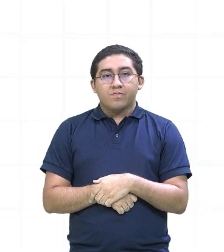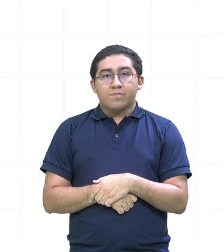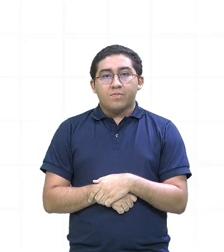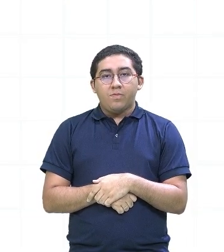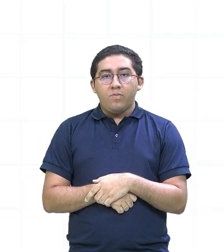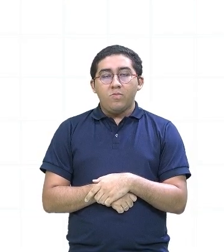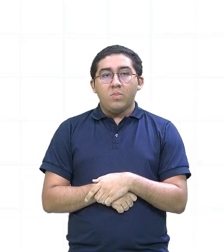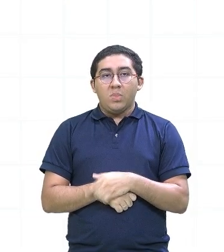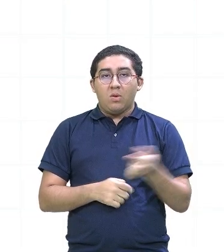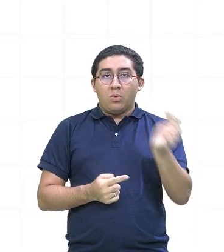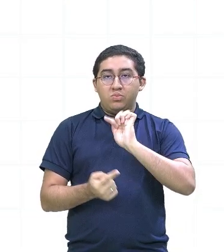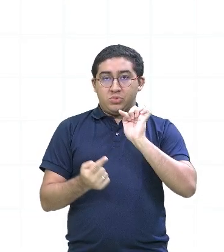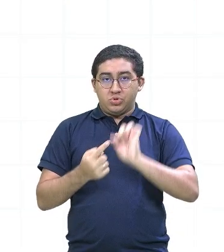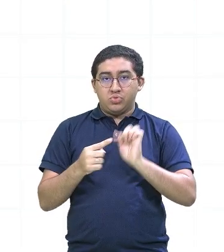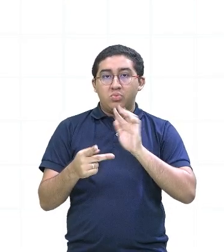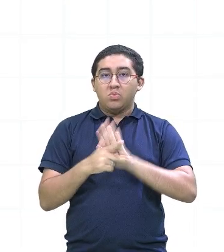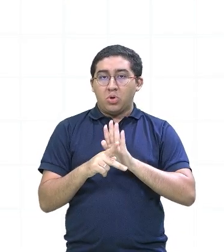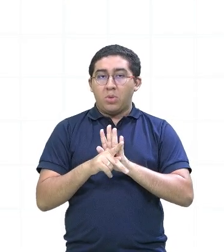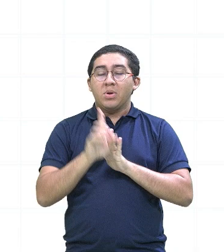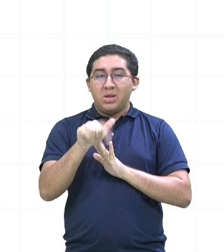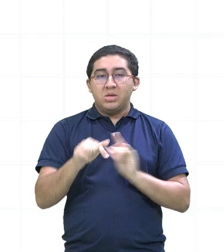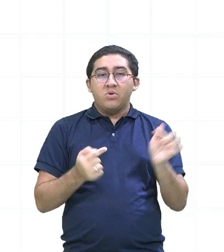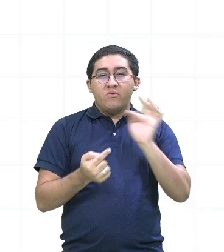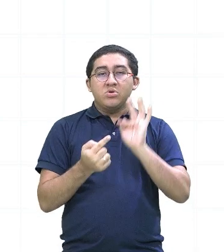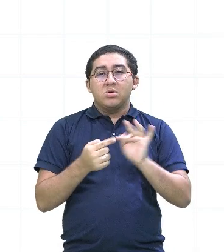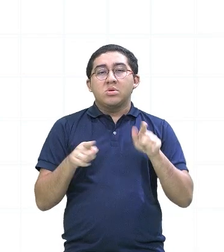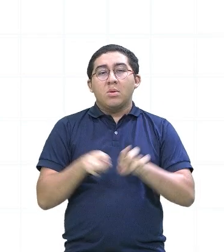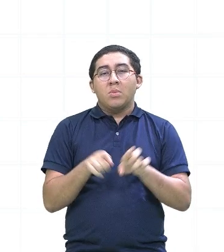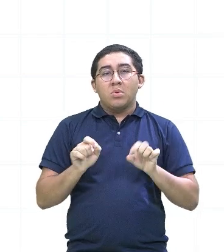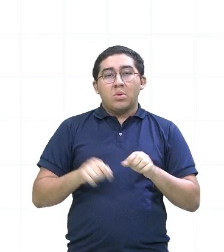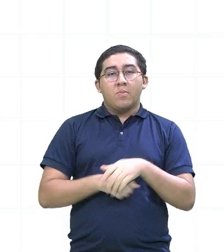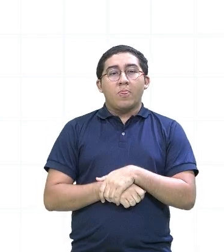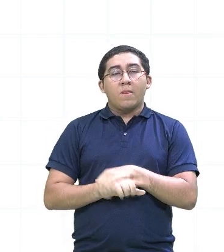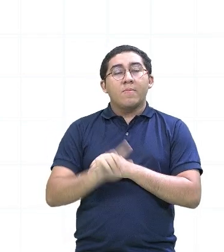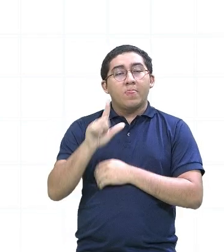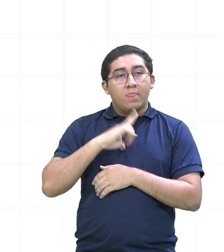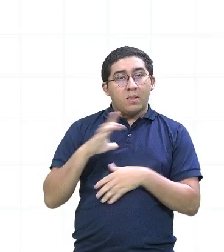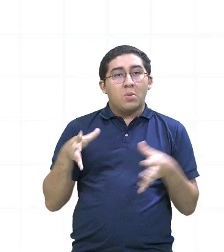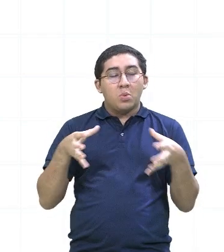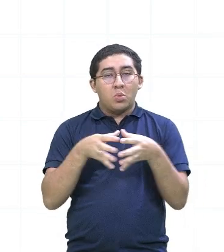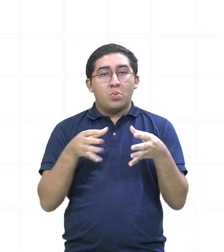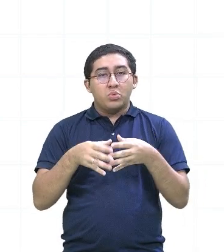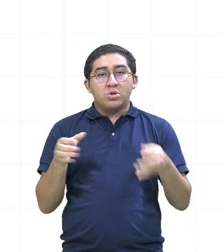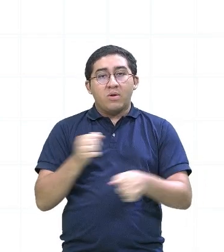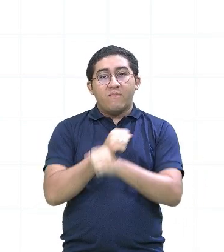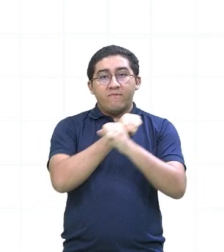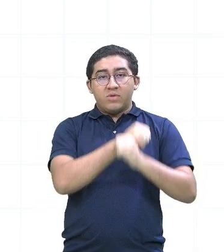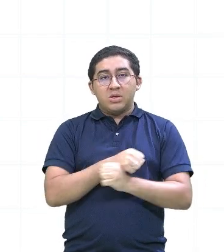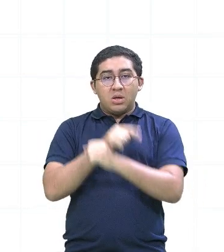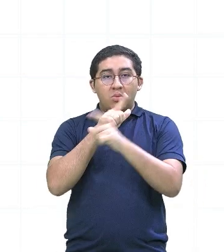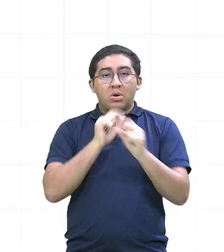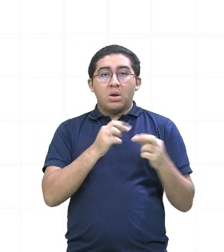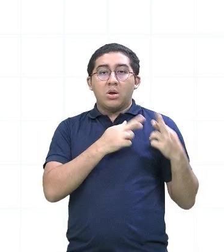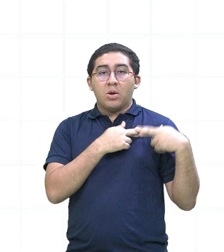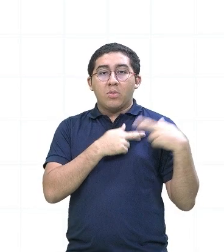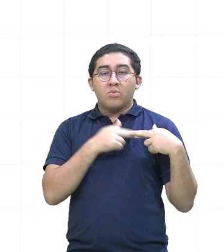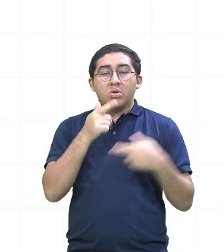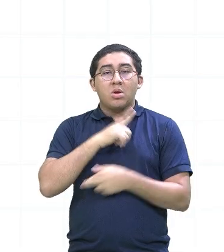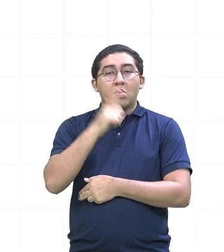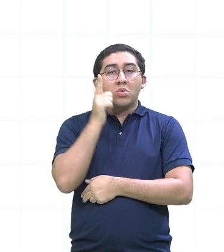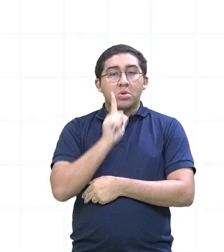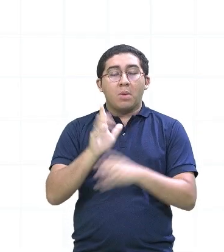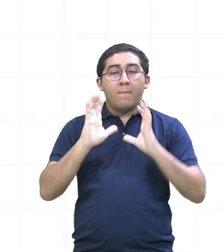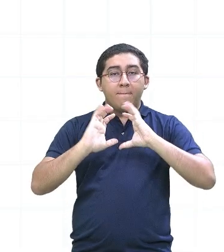dessas duas funções dos jogadores, há os demais jogadores de defesa, que são responsáveis pela recuperação das bolas